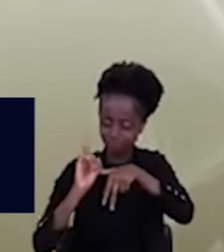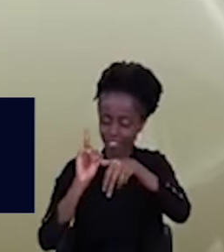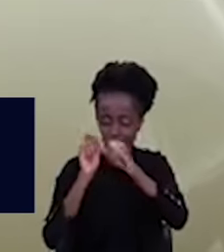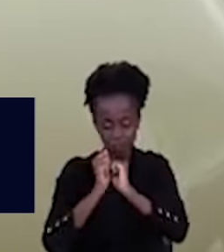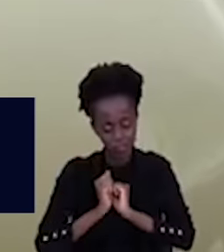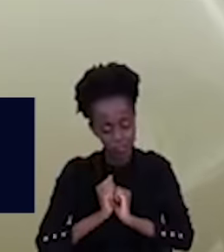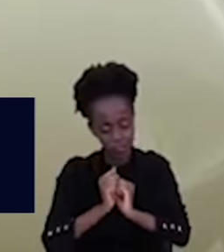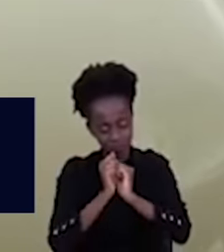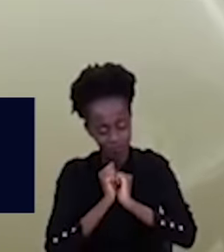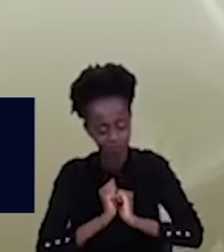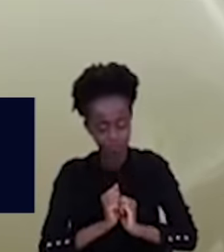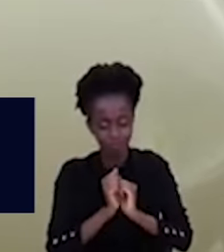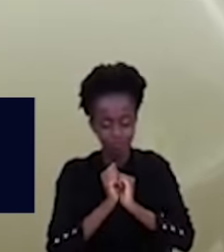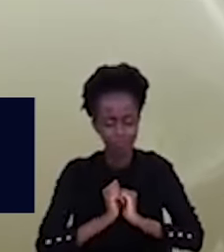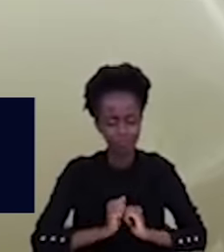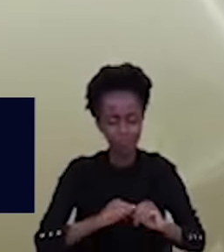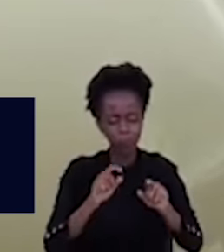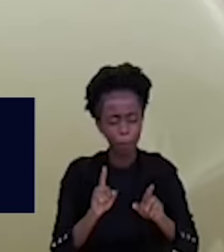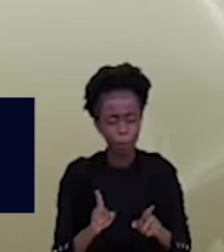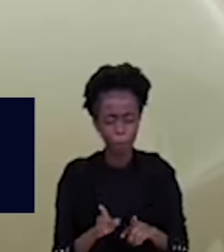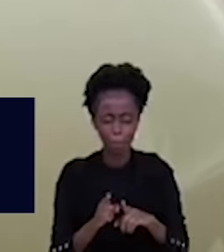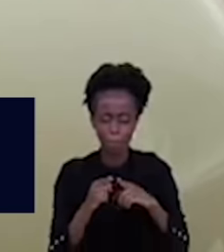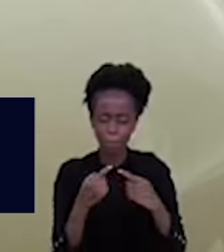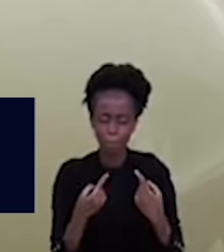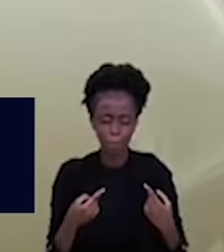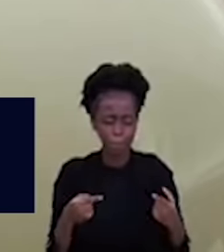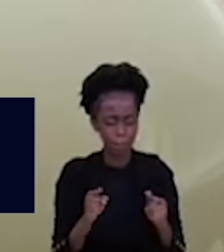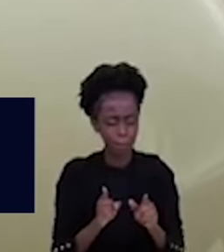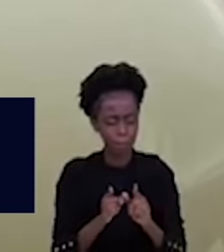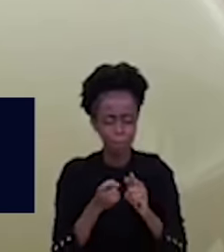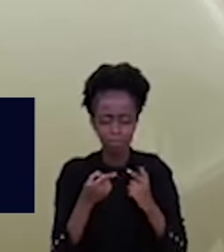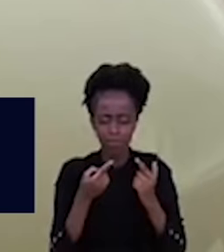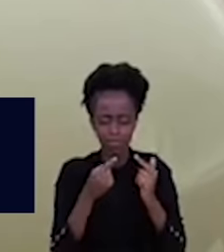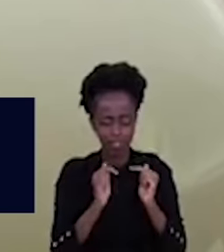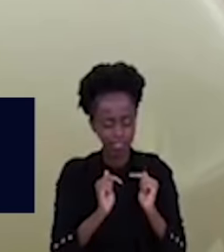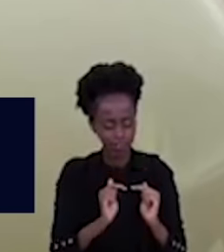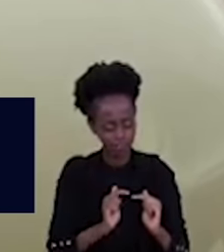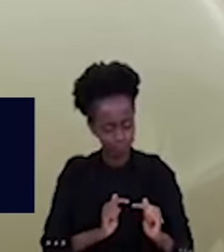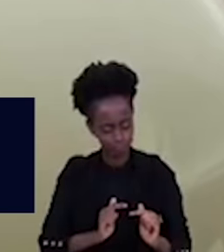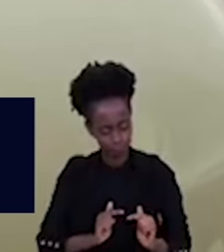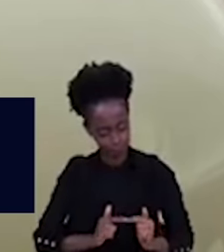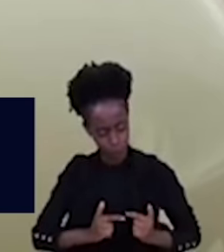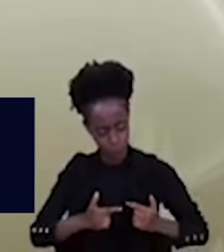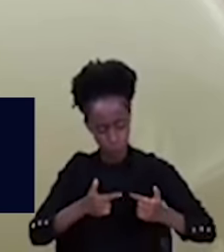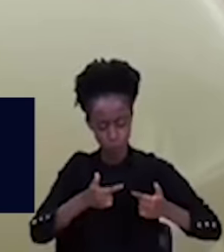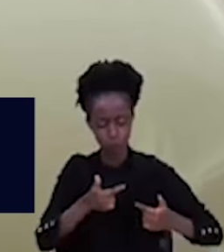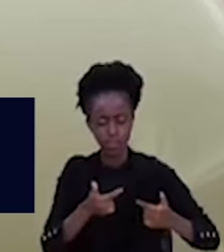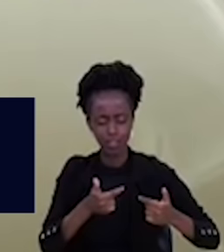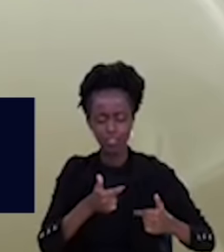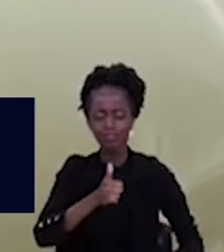contigo irei ao altar, ao altar. Lutar, sacrificar.